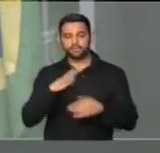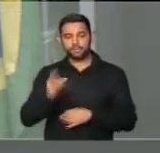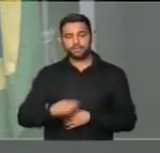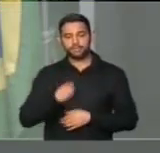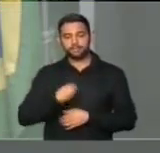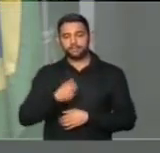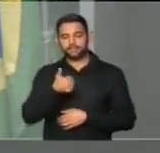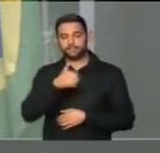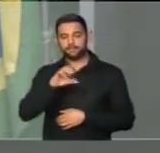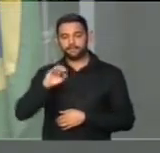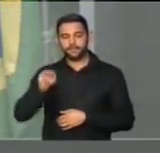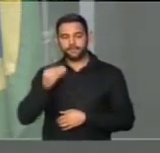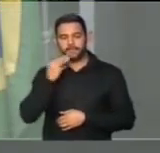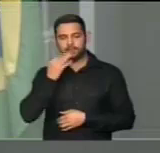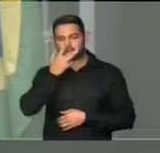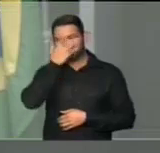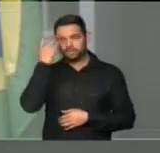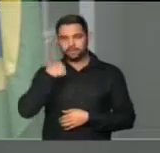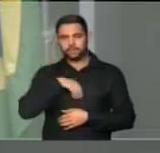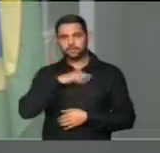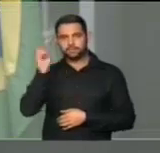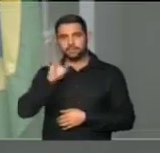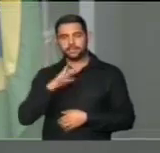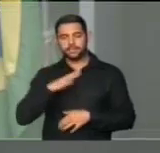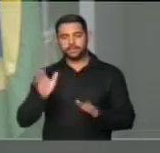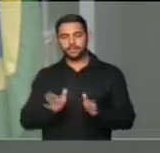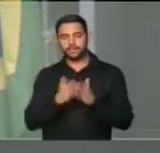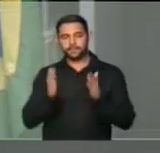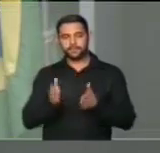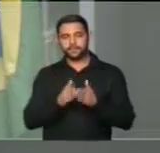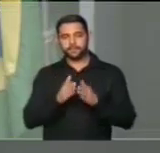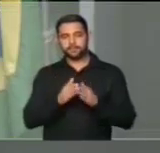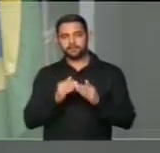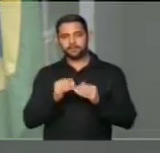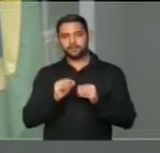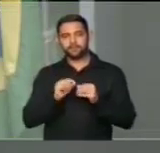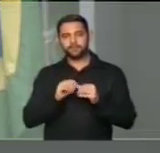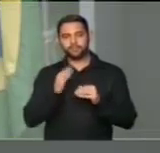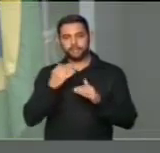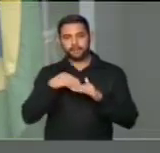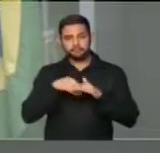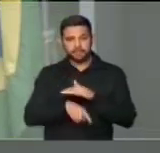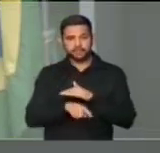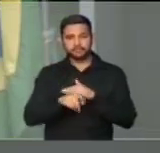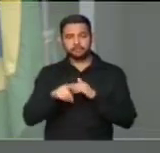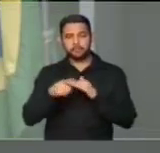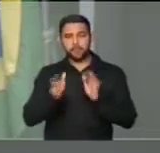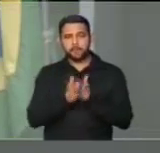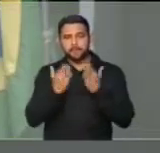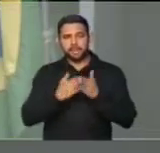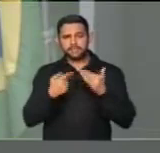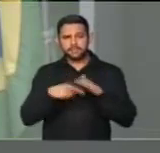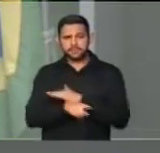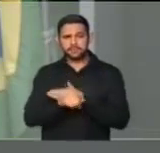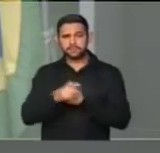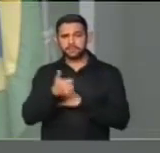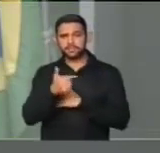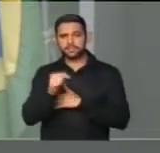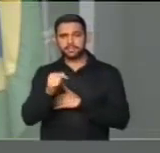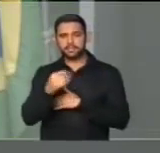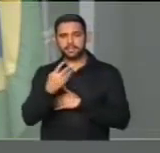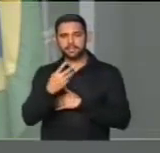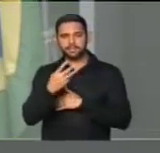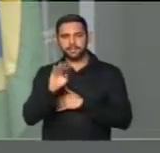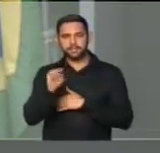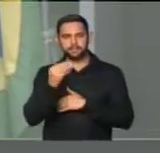tivessem 90 milhões de brasileiros miseráveis ou na linha de pobreza extrema. Nos anos 70, eram